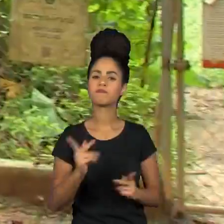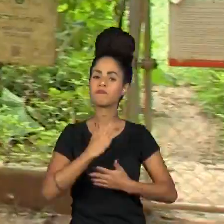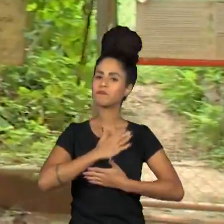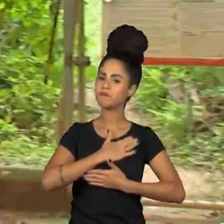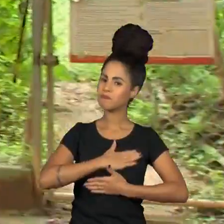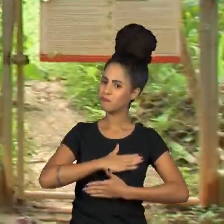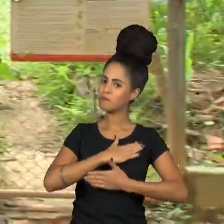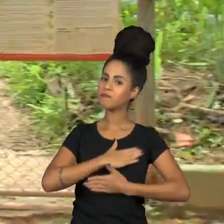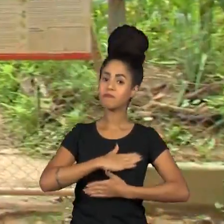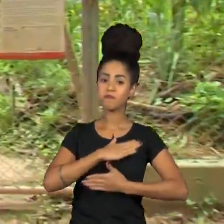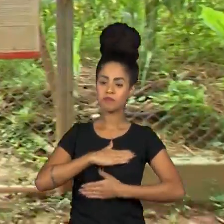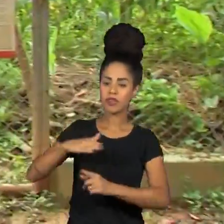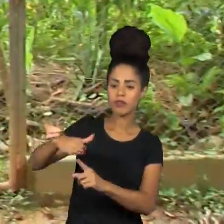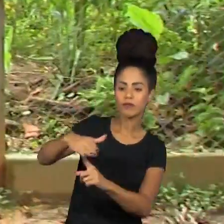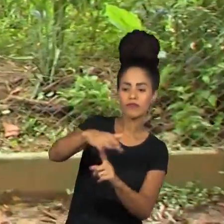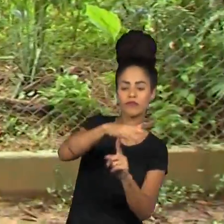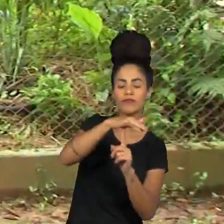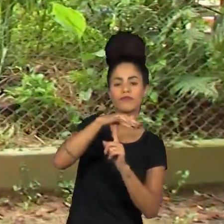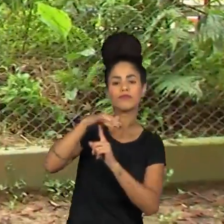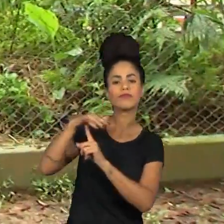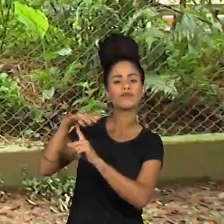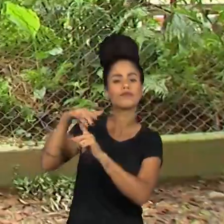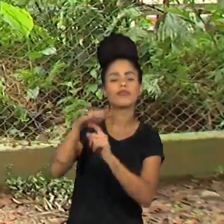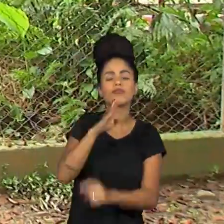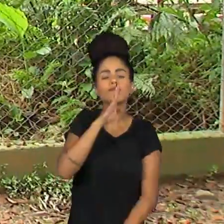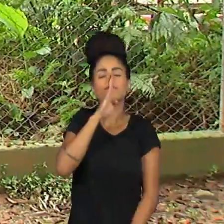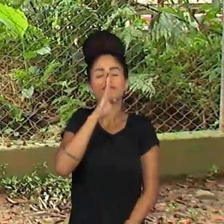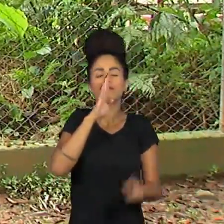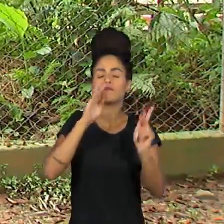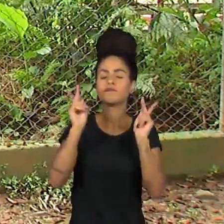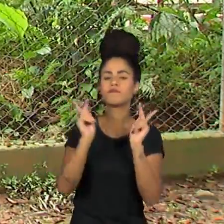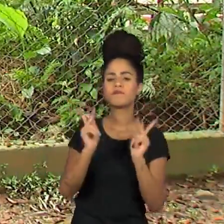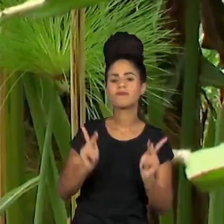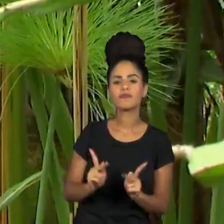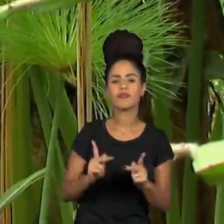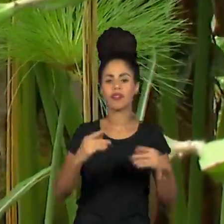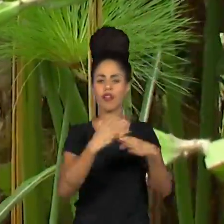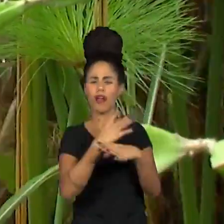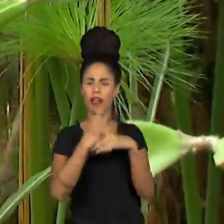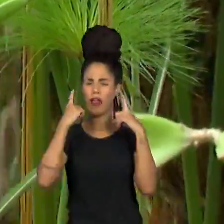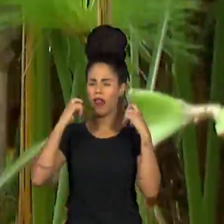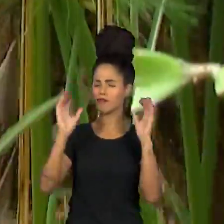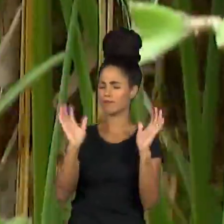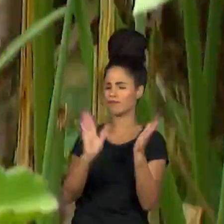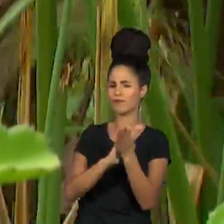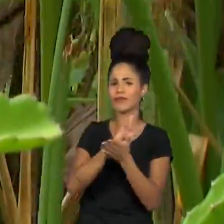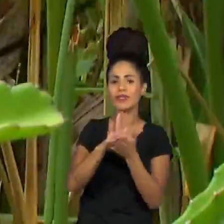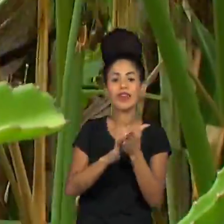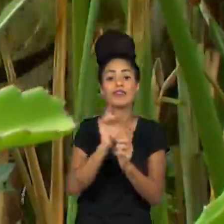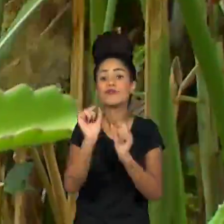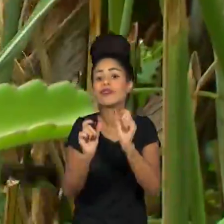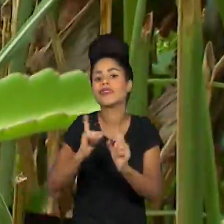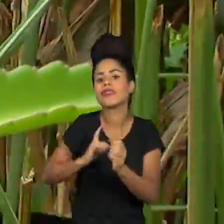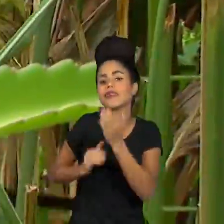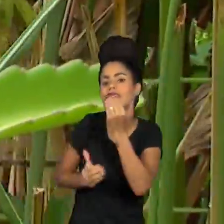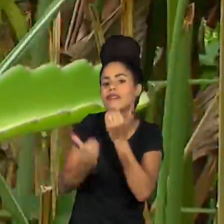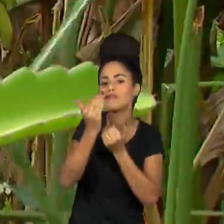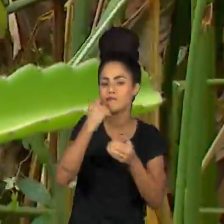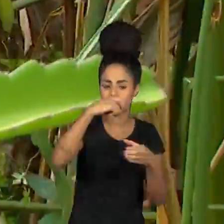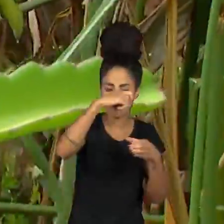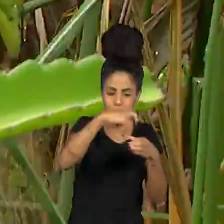tranquilidade. Um oásis longe do trânsito e da correria da metrópole, onde são cultivados